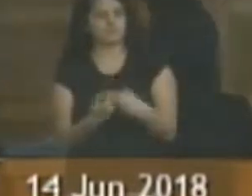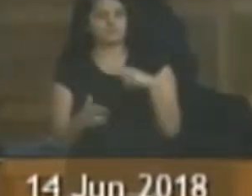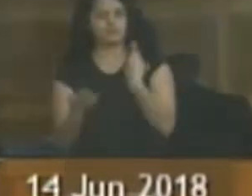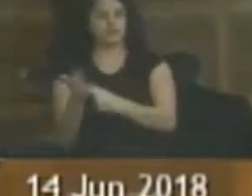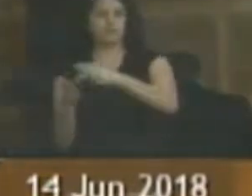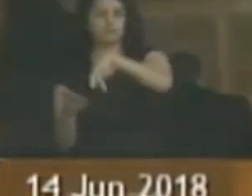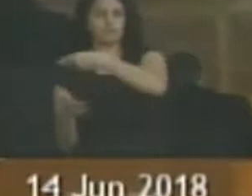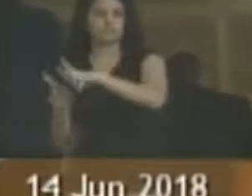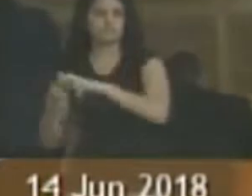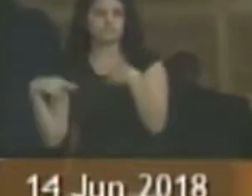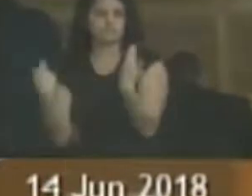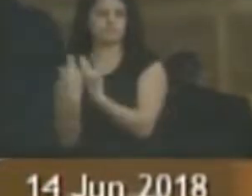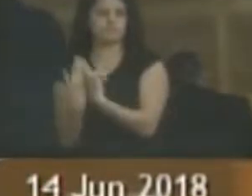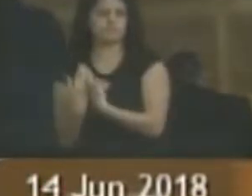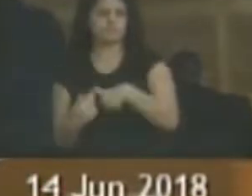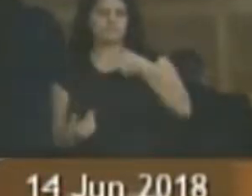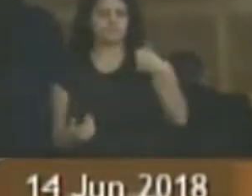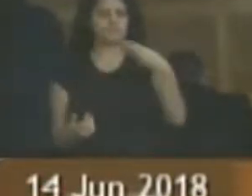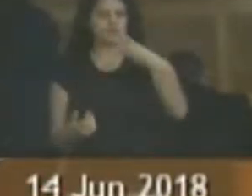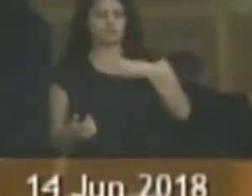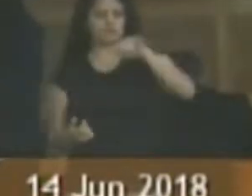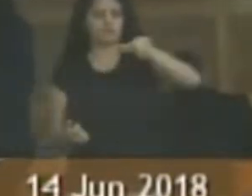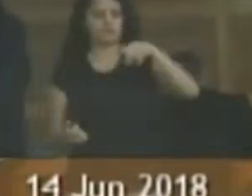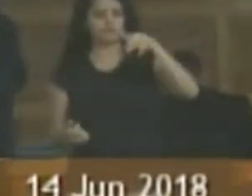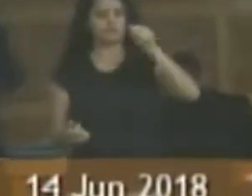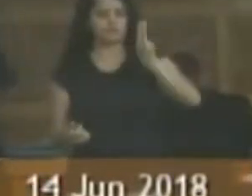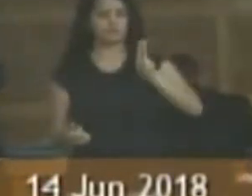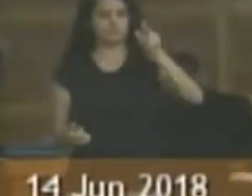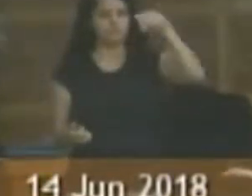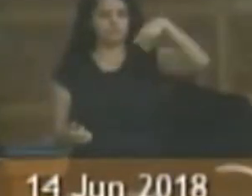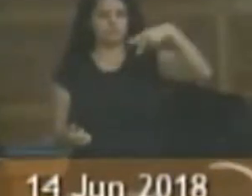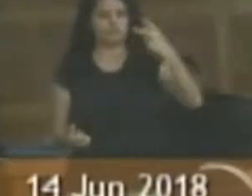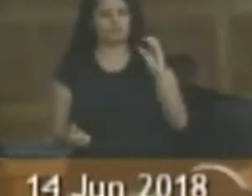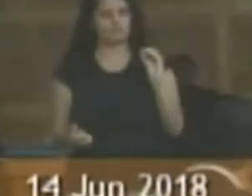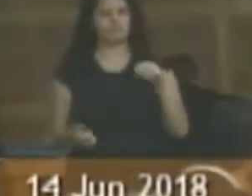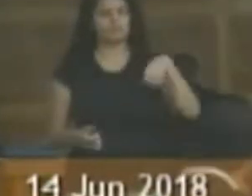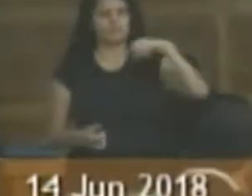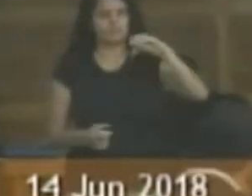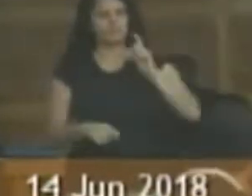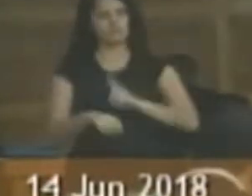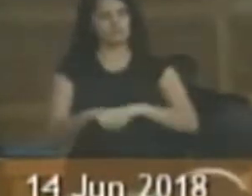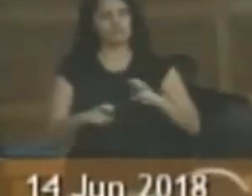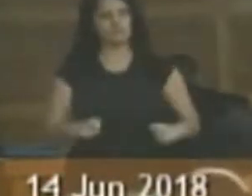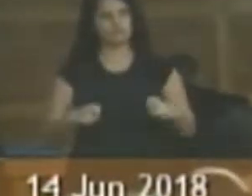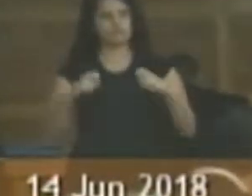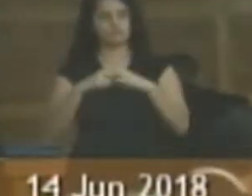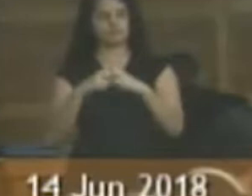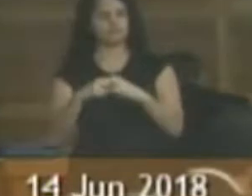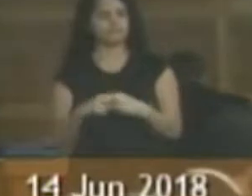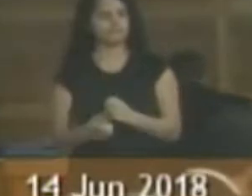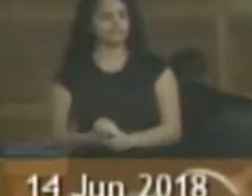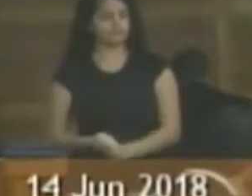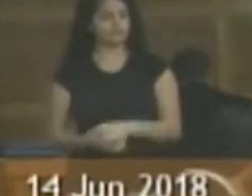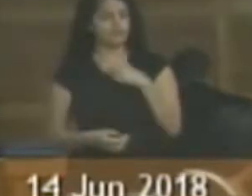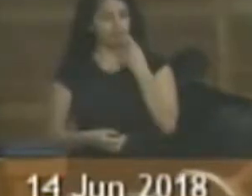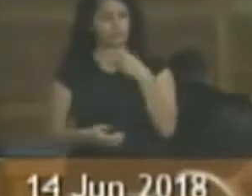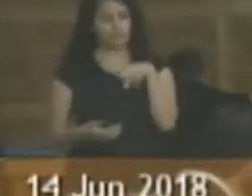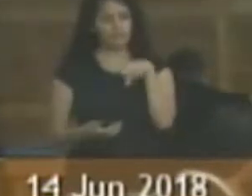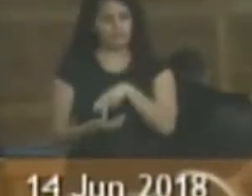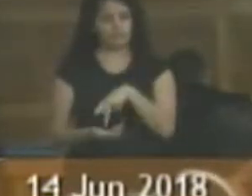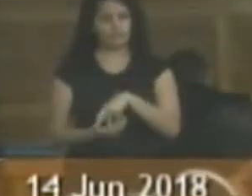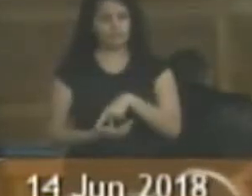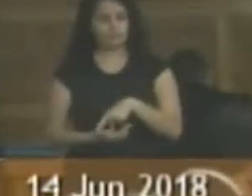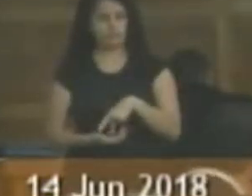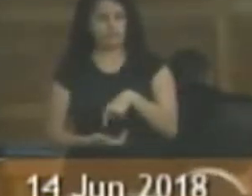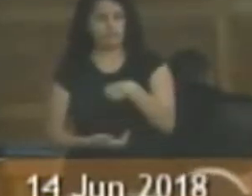designando a próxima sessão para o dia 14 de junho de 2018, às 9 horas, no plenário presidente Benedito Adelino. Para constar, foi